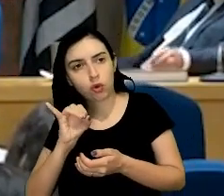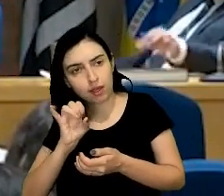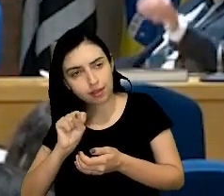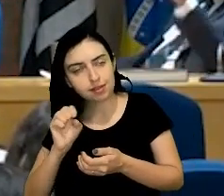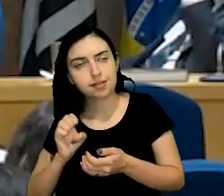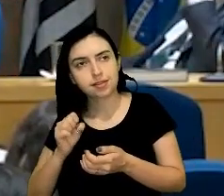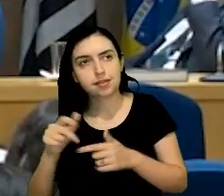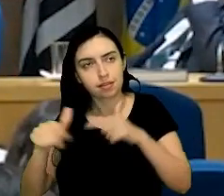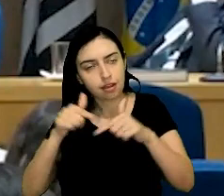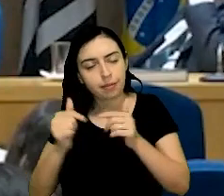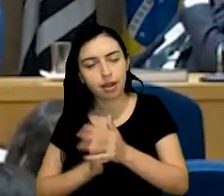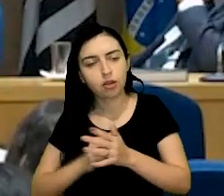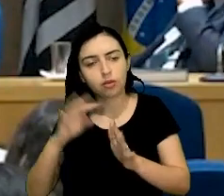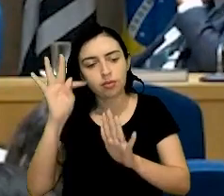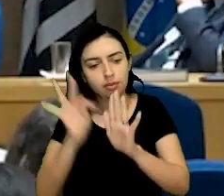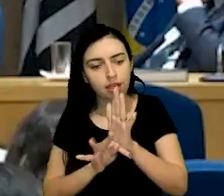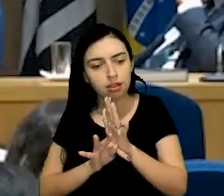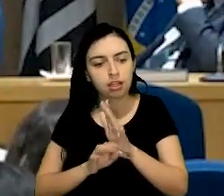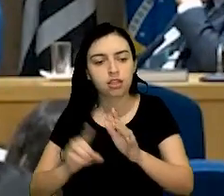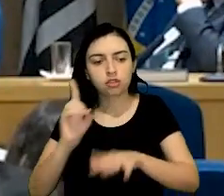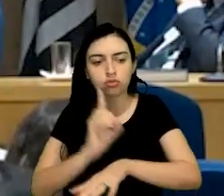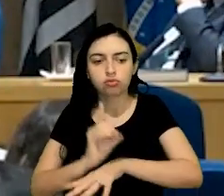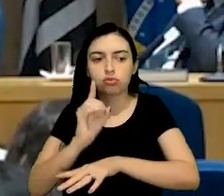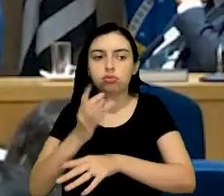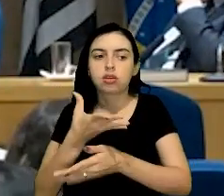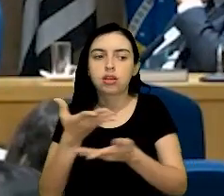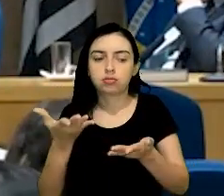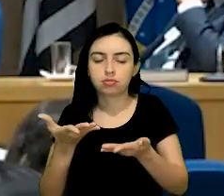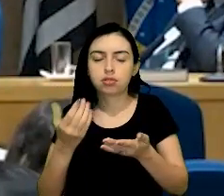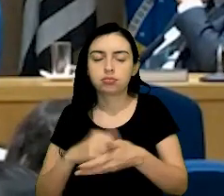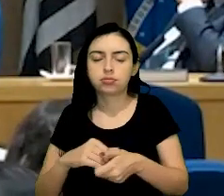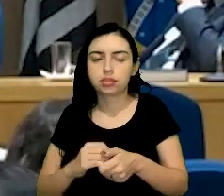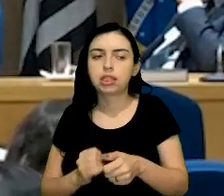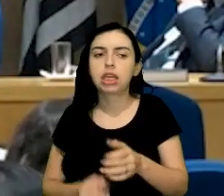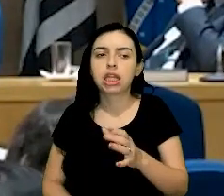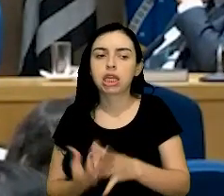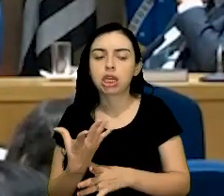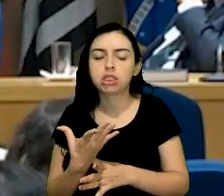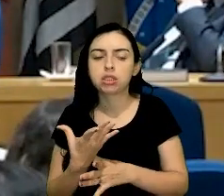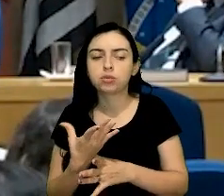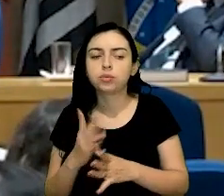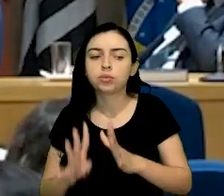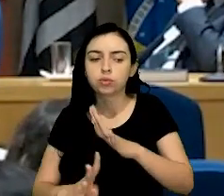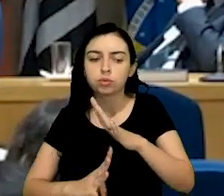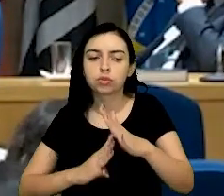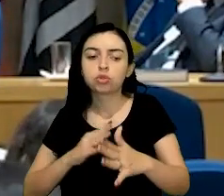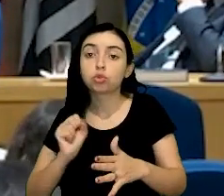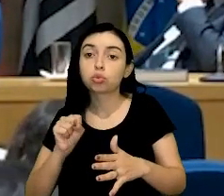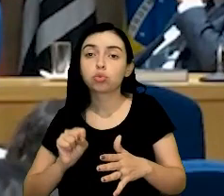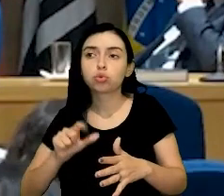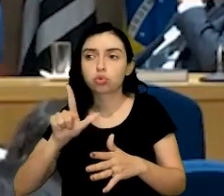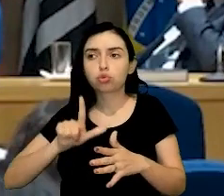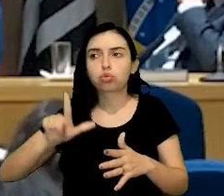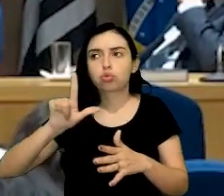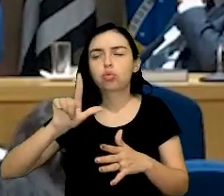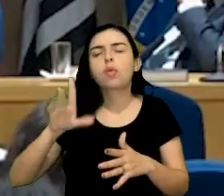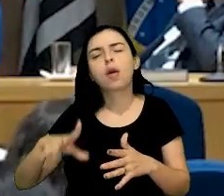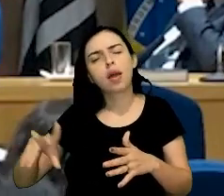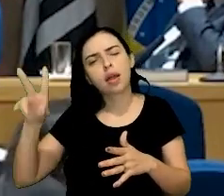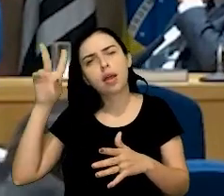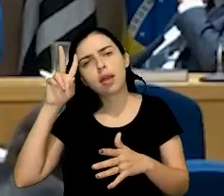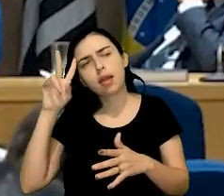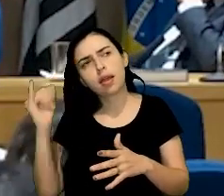as migrações, então, e nesse caso das migrações sul-sul, é importante que a gente faça uma reconfiguração dos